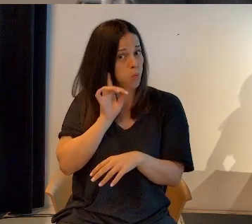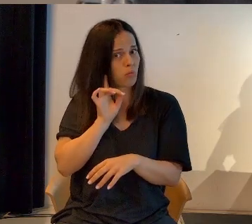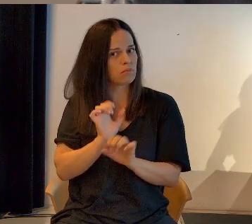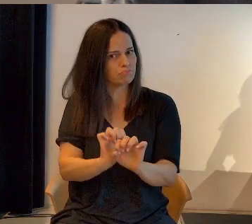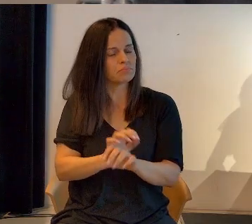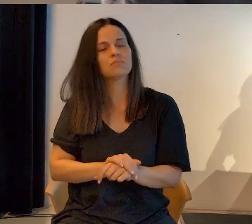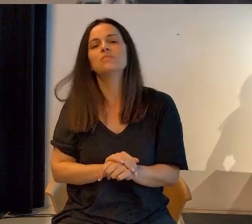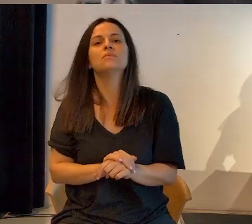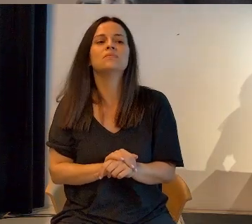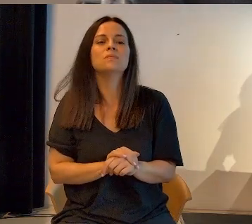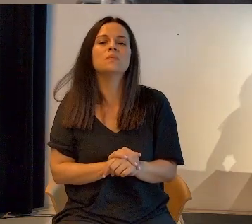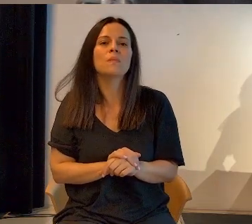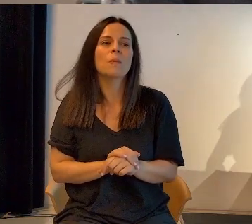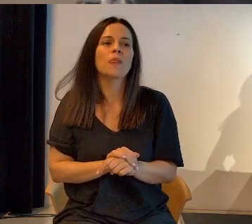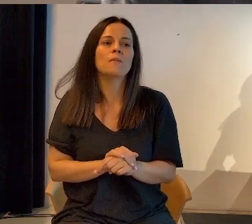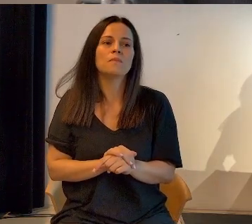vocês